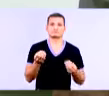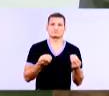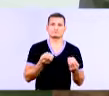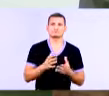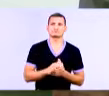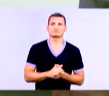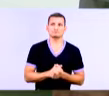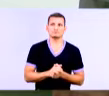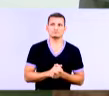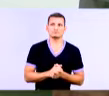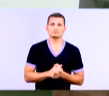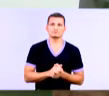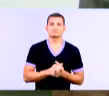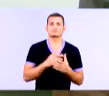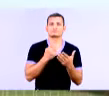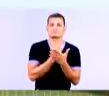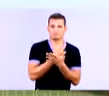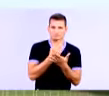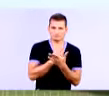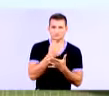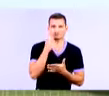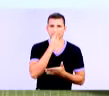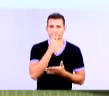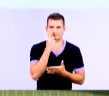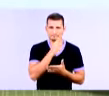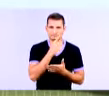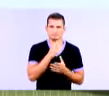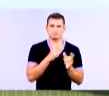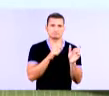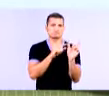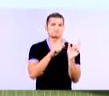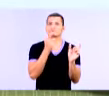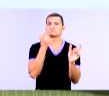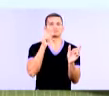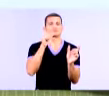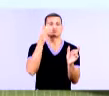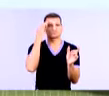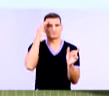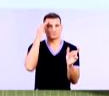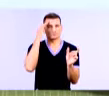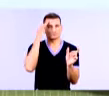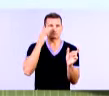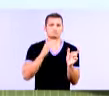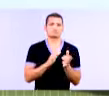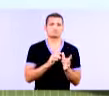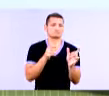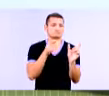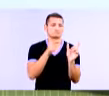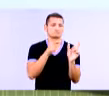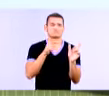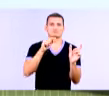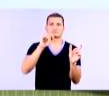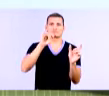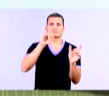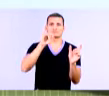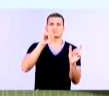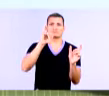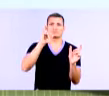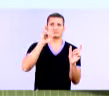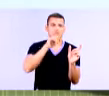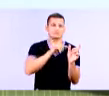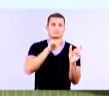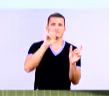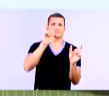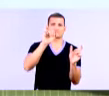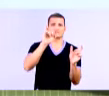responder. Dá erro, gente. Ele dá erro. Ele não vai conseguir entender o comando, né? A solução aí você pode até tentar